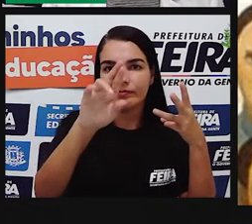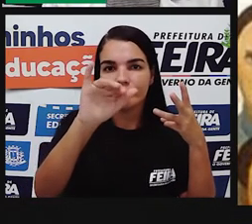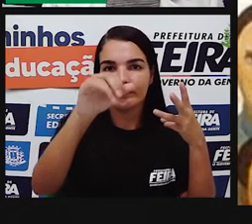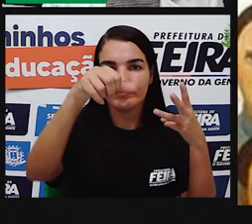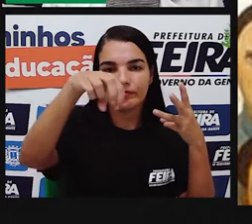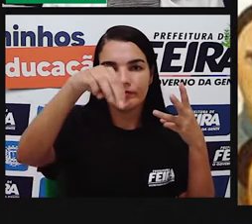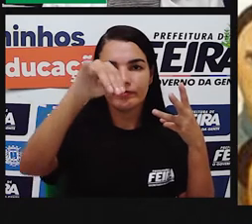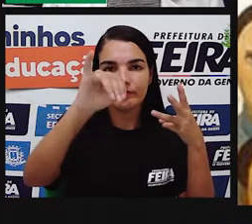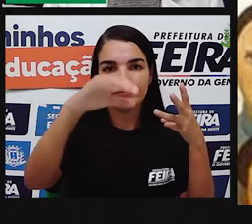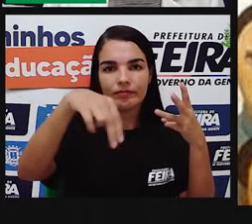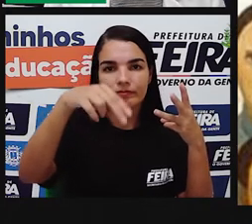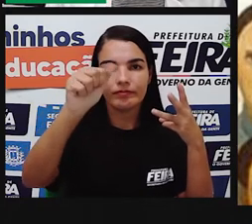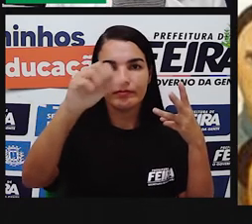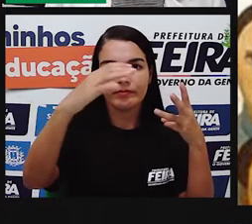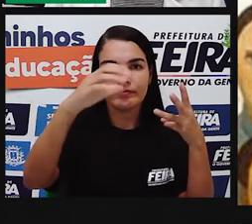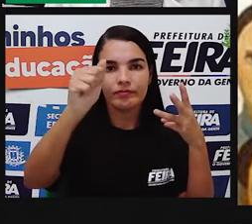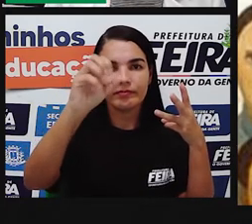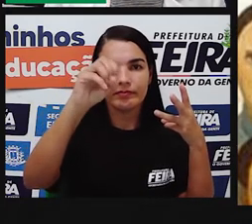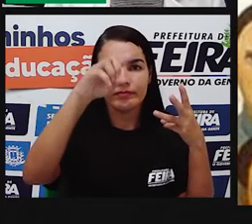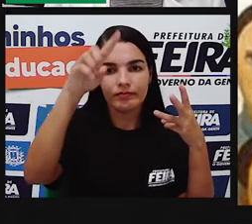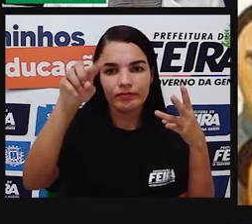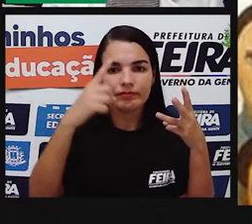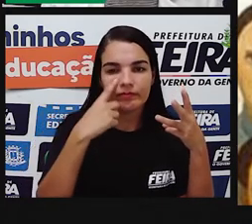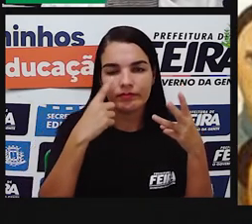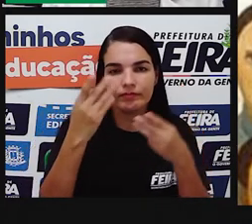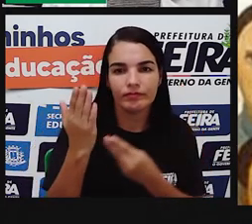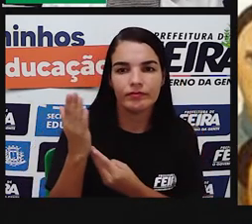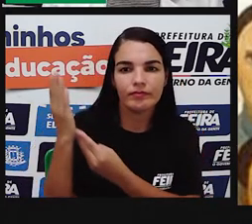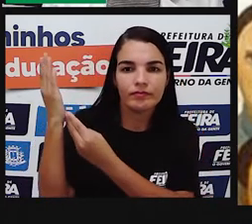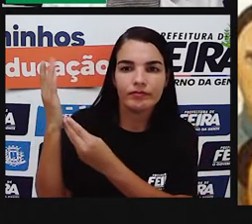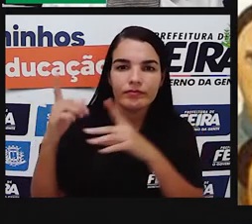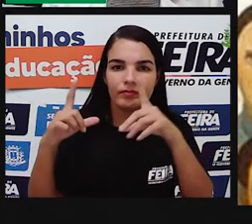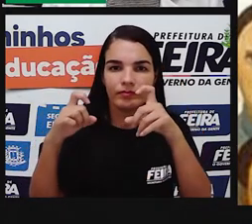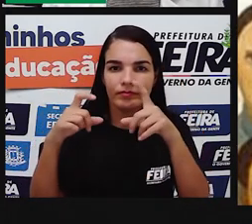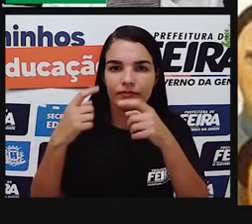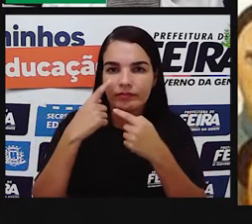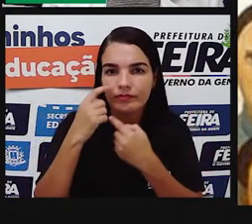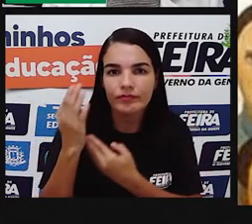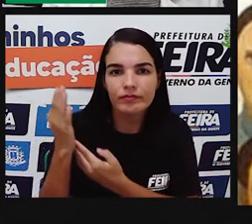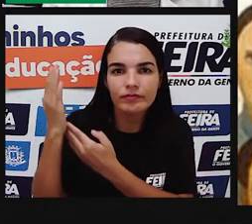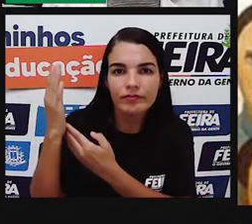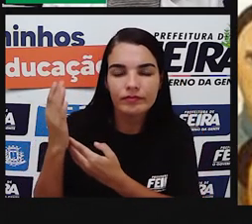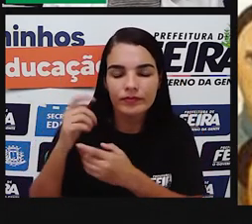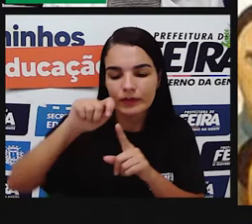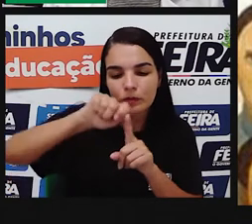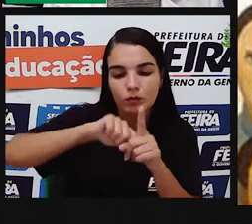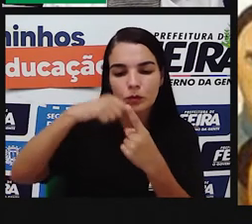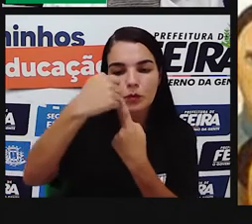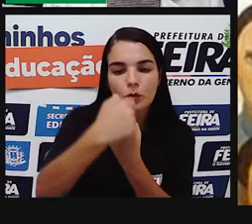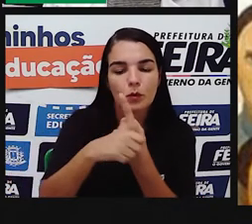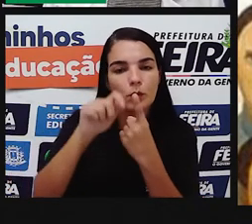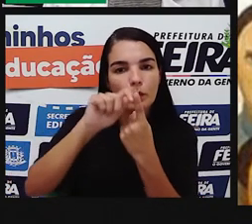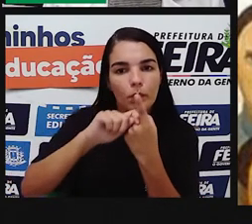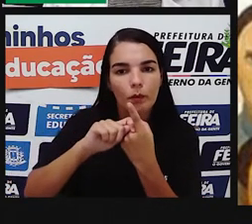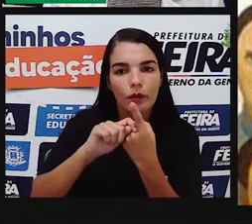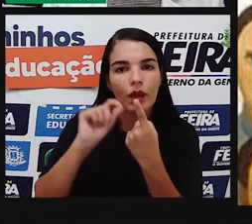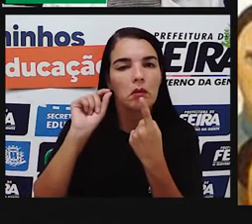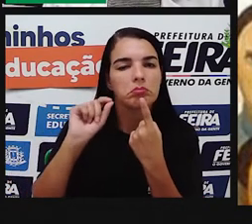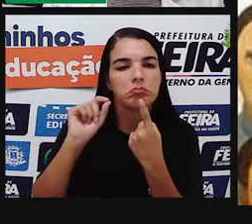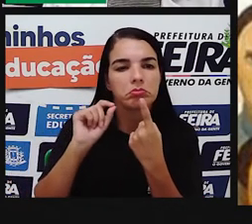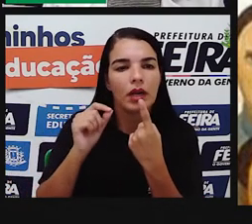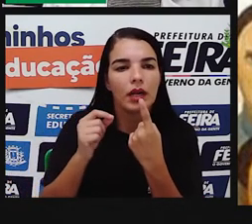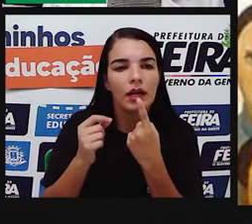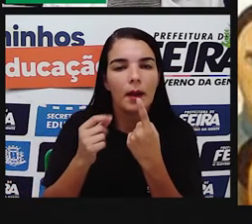ter presenciado ou ouvido falar, aconteceu com um jogador grafite numa partida de futebol na